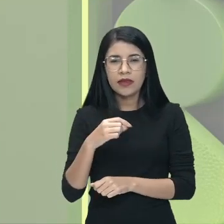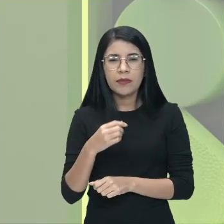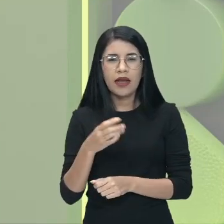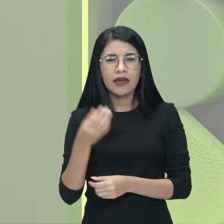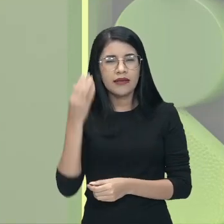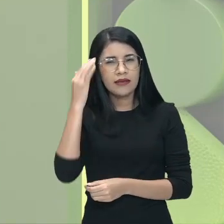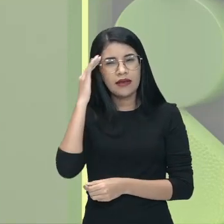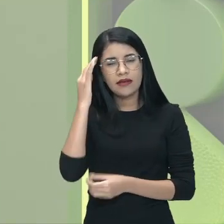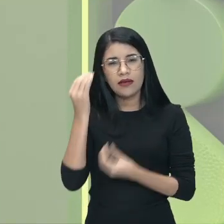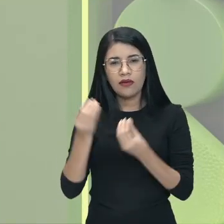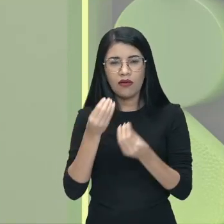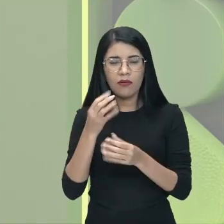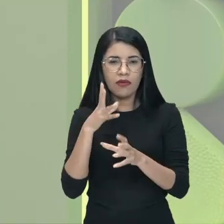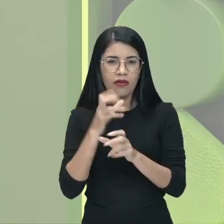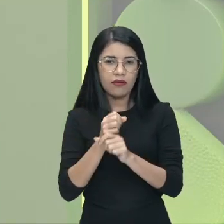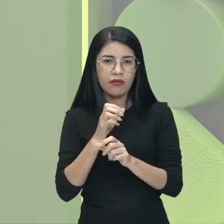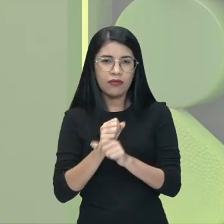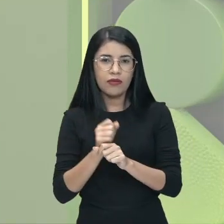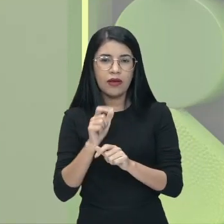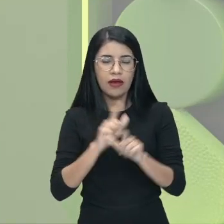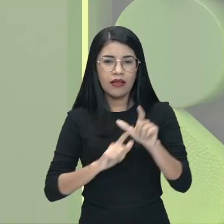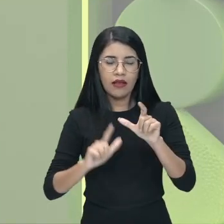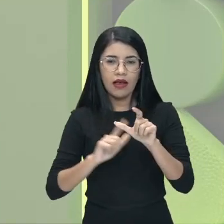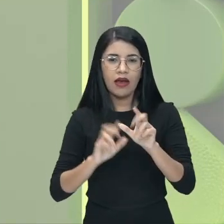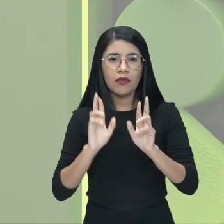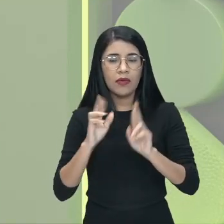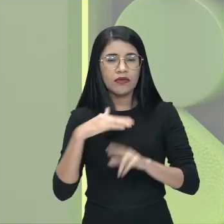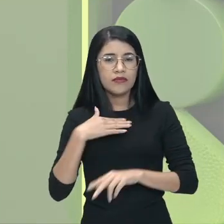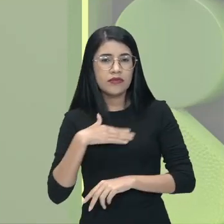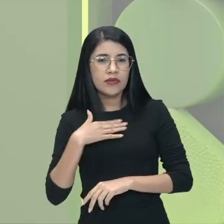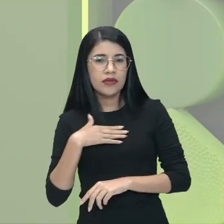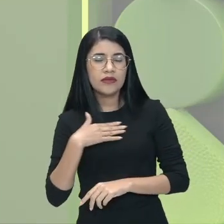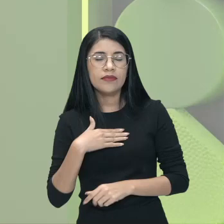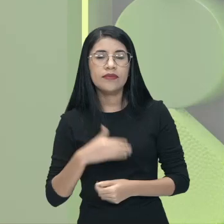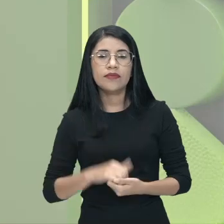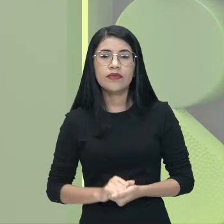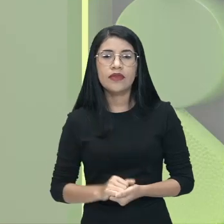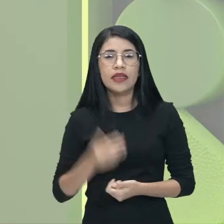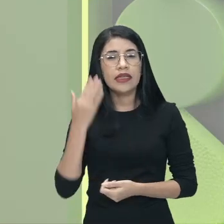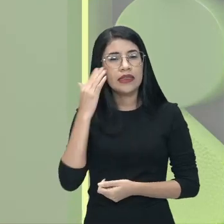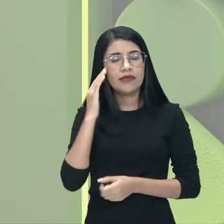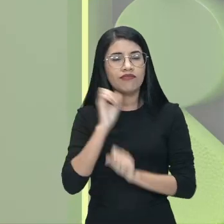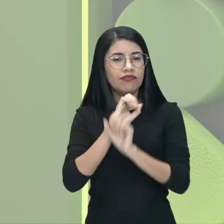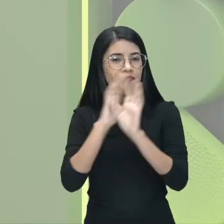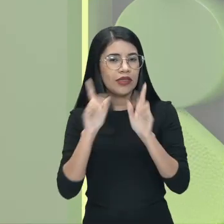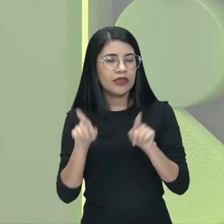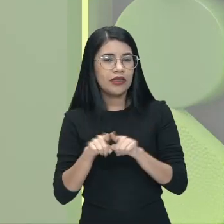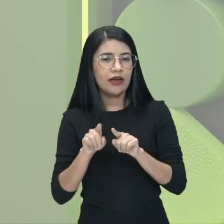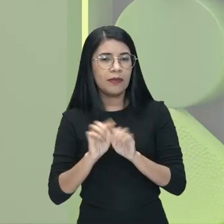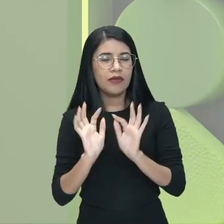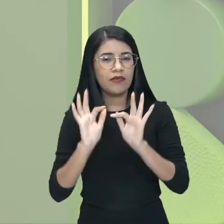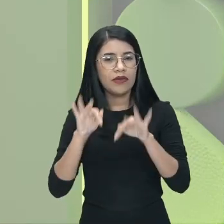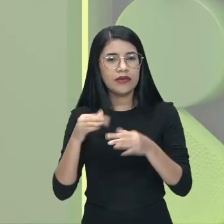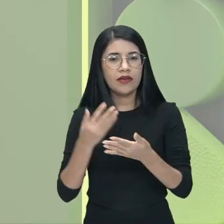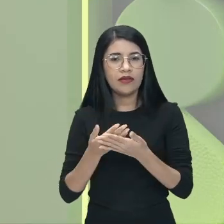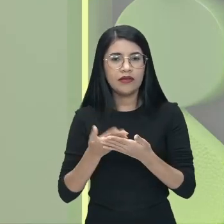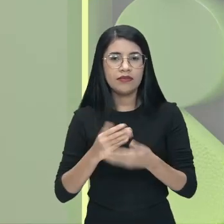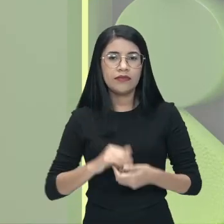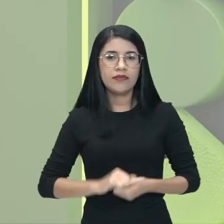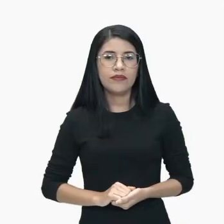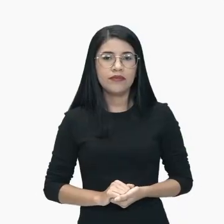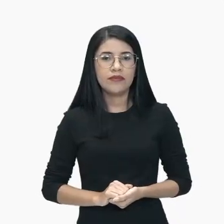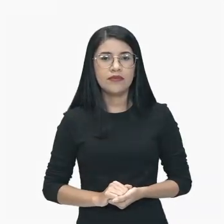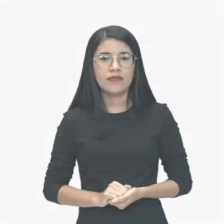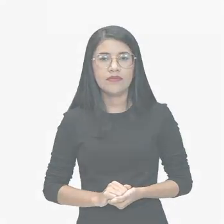o jeito aí de usar a lei de Coulomb. Eu espero que vocês tenham gostado, certo? Que tenham entendido. E aqui eu finalizo a aula com vocês.